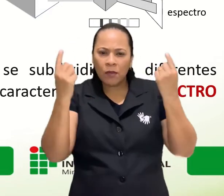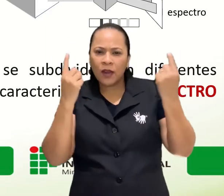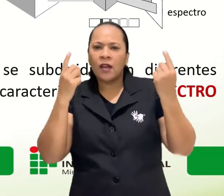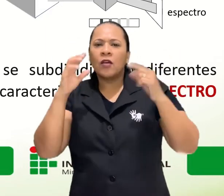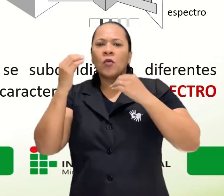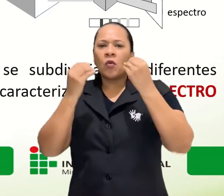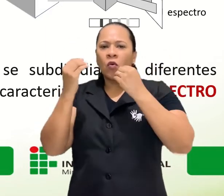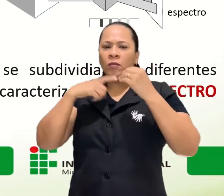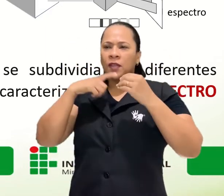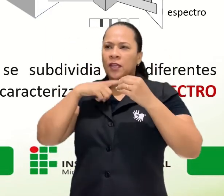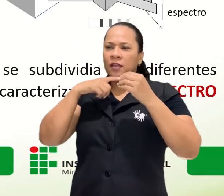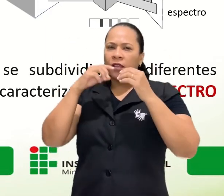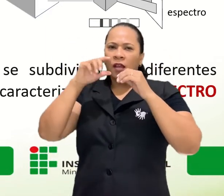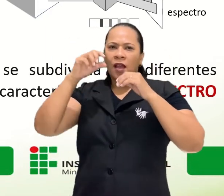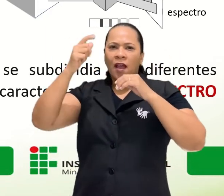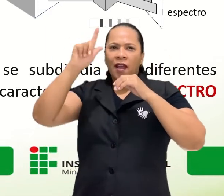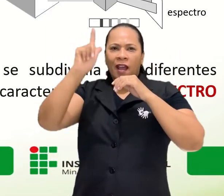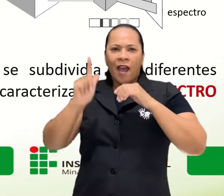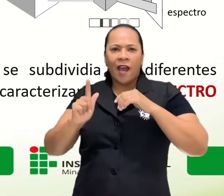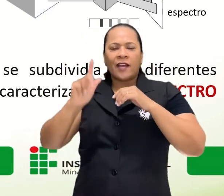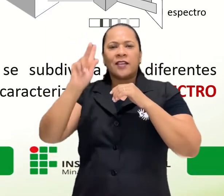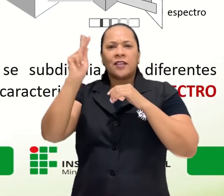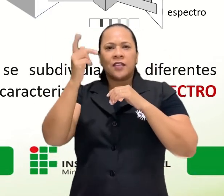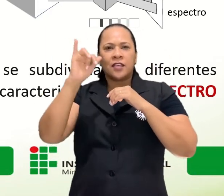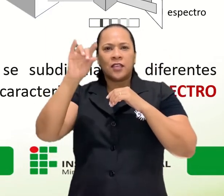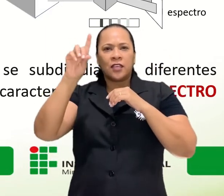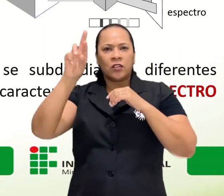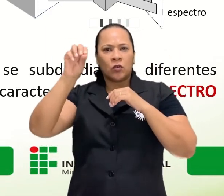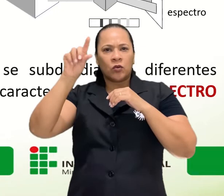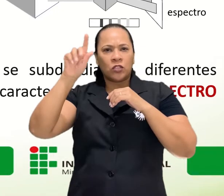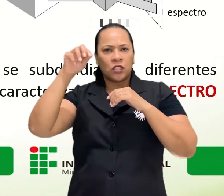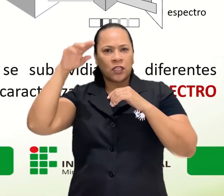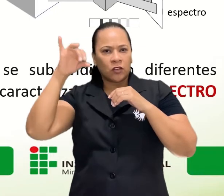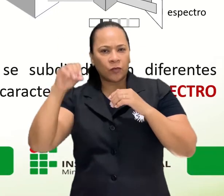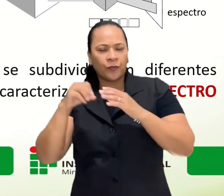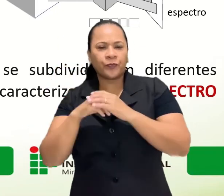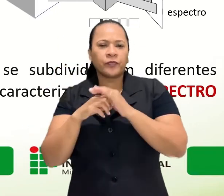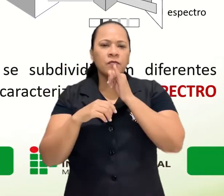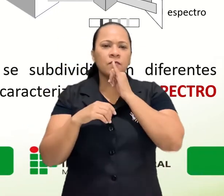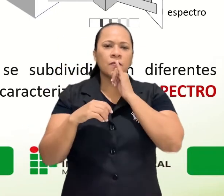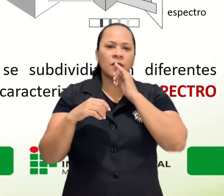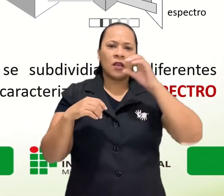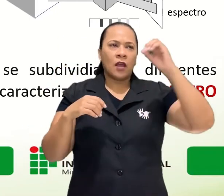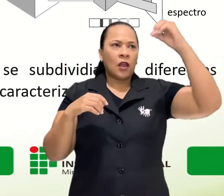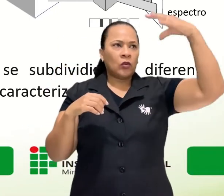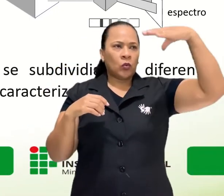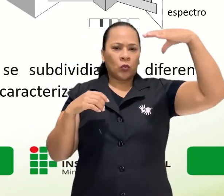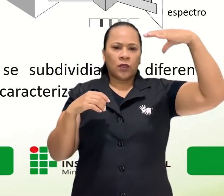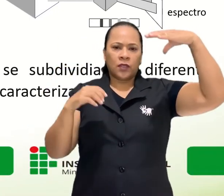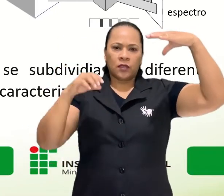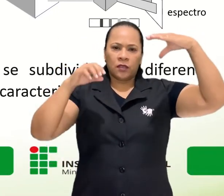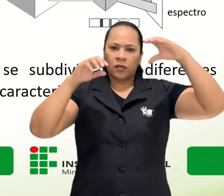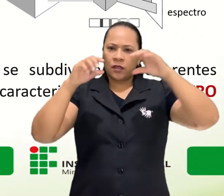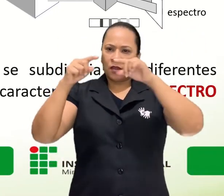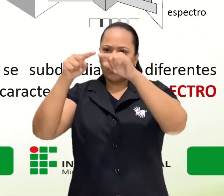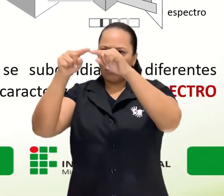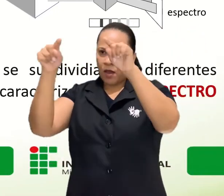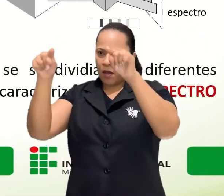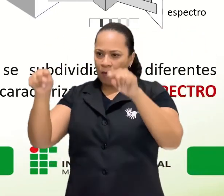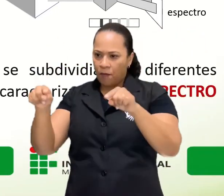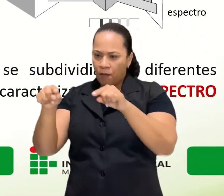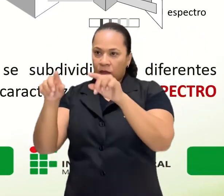hidrogênio. Quando a luz de uma lâmpada passa por um prisma, gera um